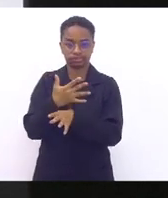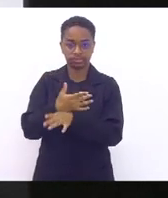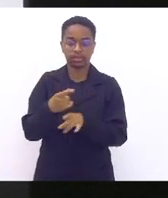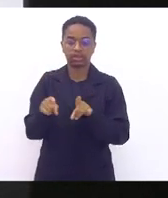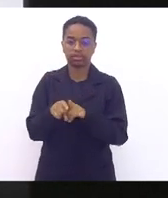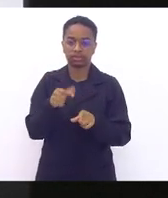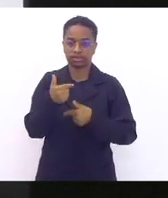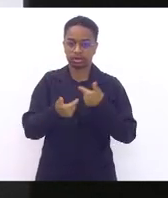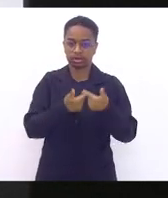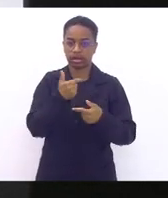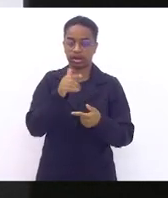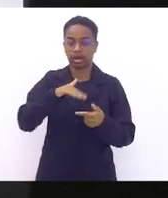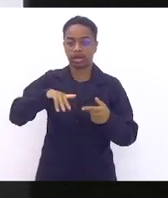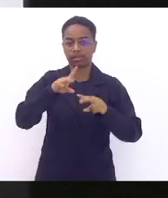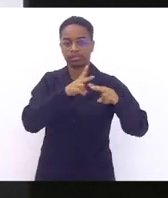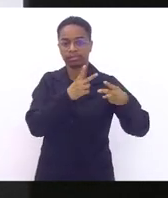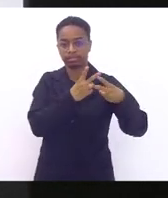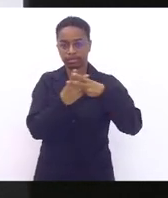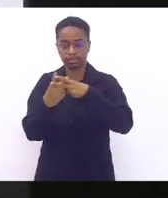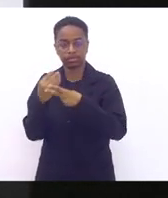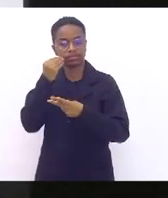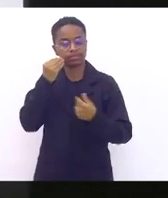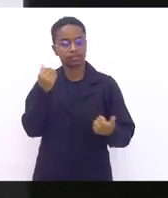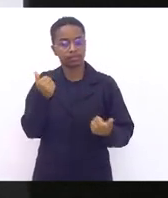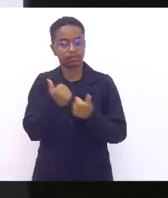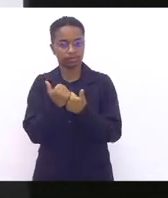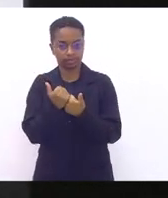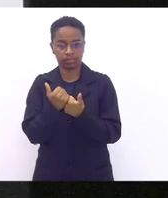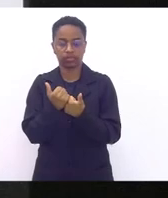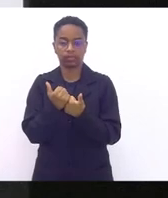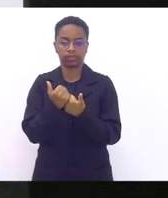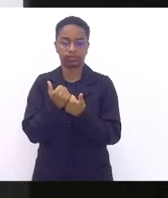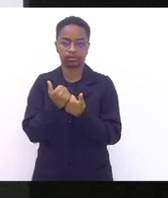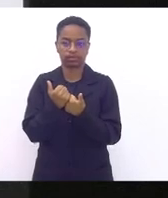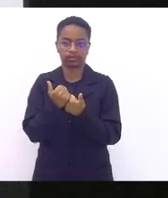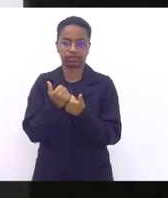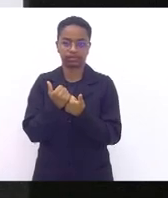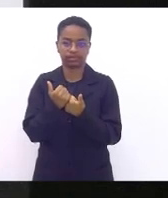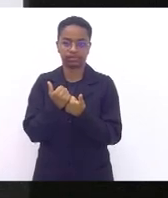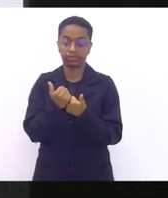né? Para fazer esse apoio, tanto o apoio para